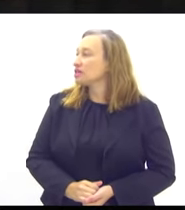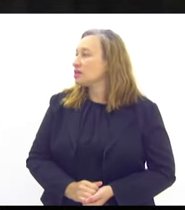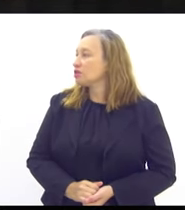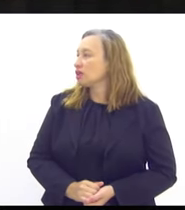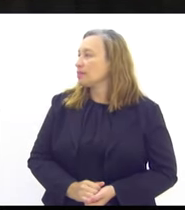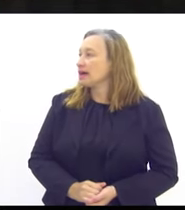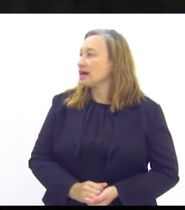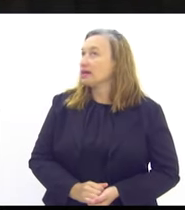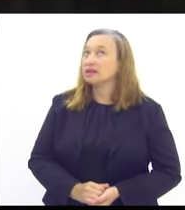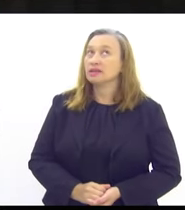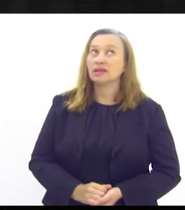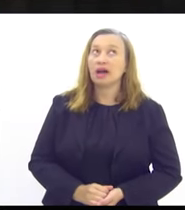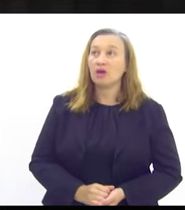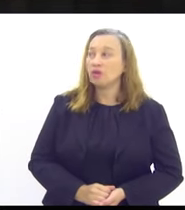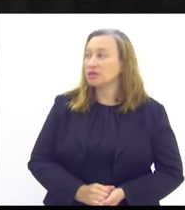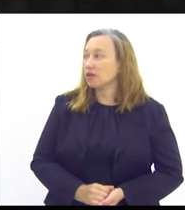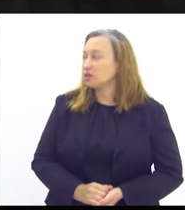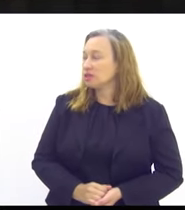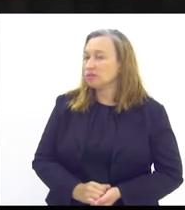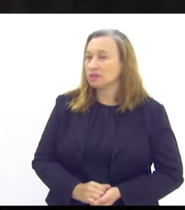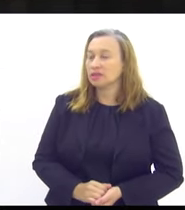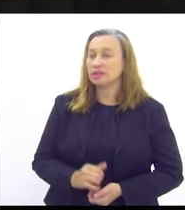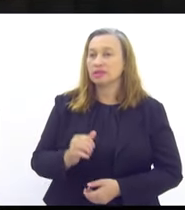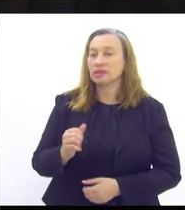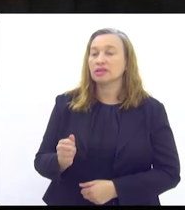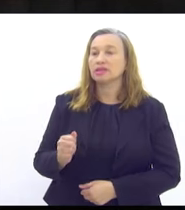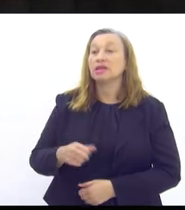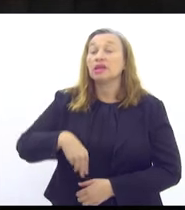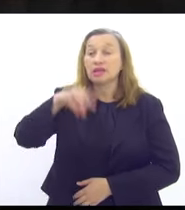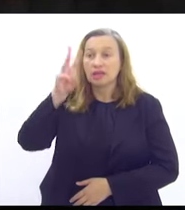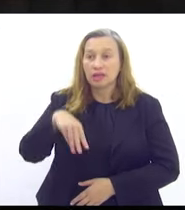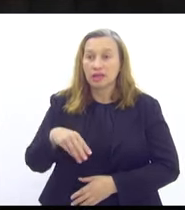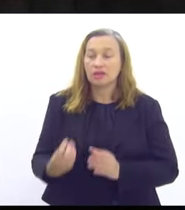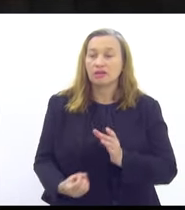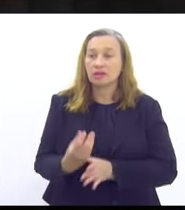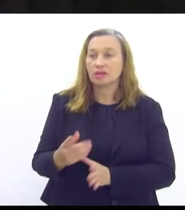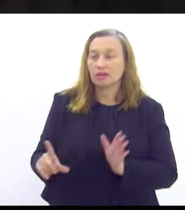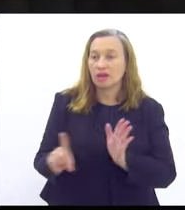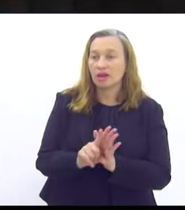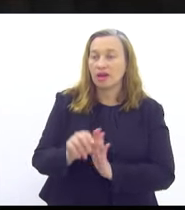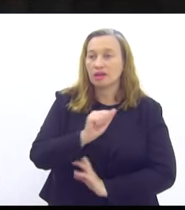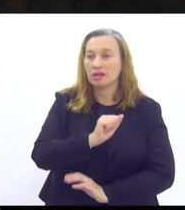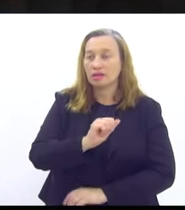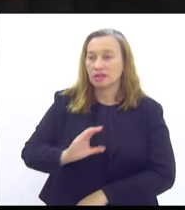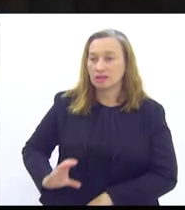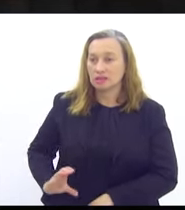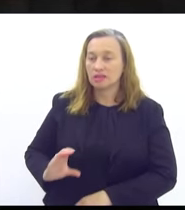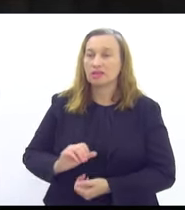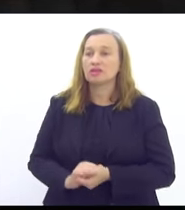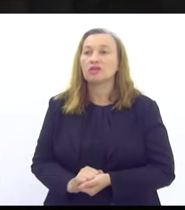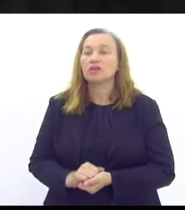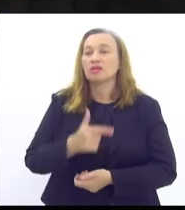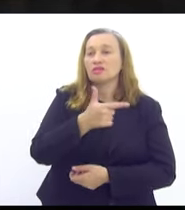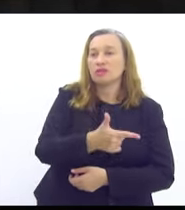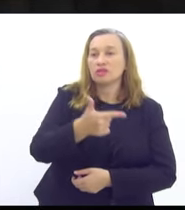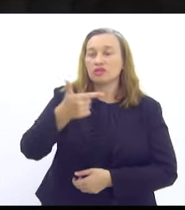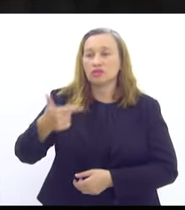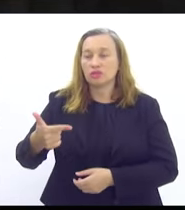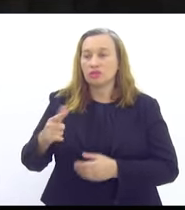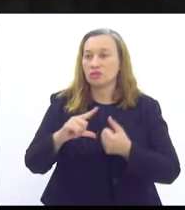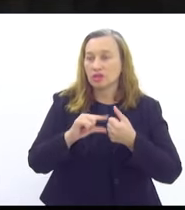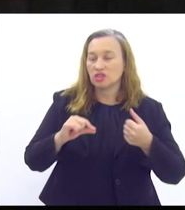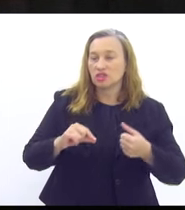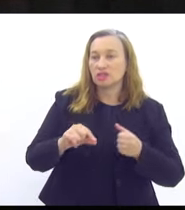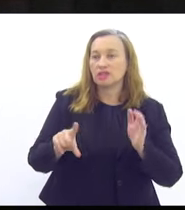do PT, André Ceciliano, que alterou a redação do artigo 22 da